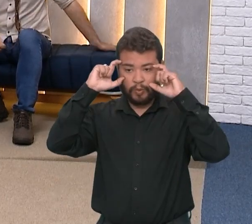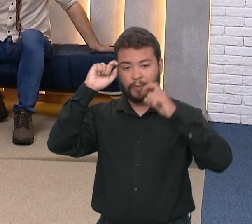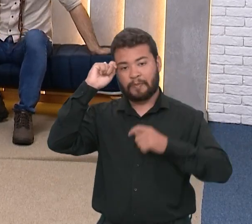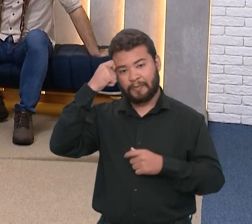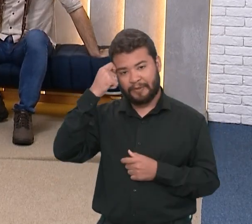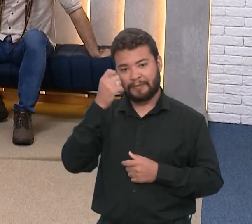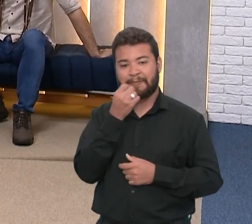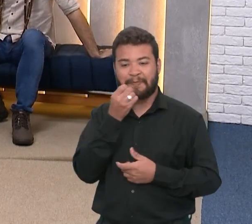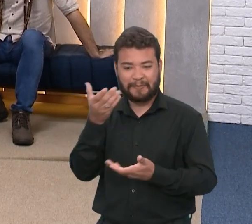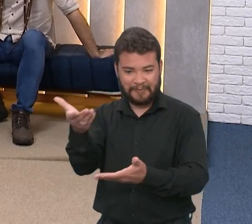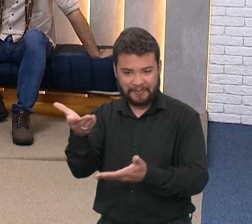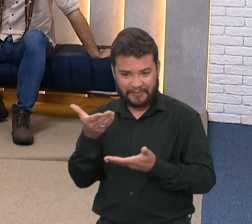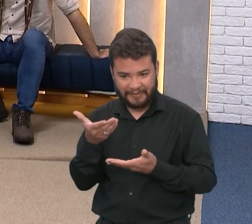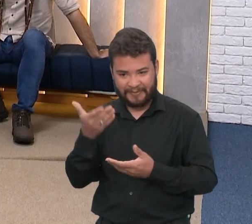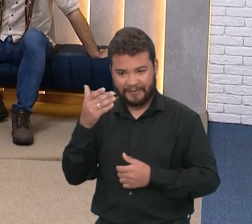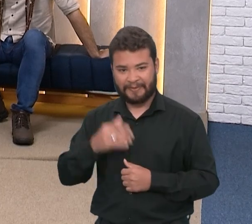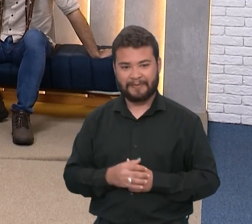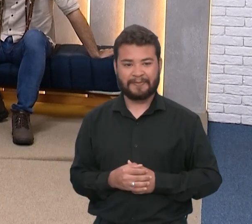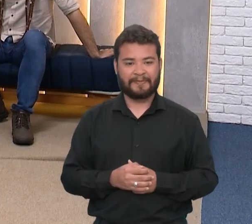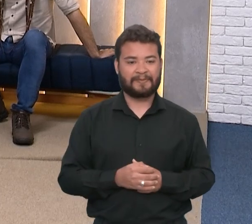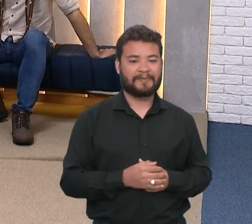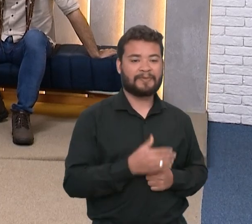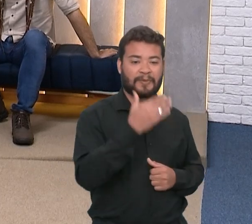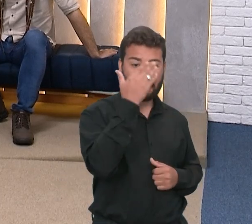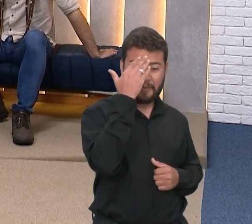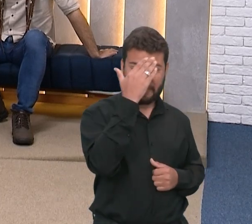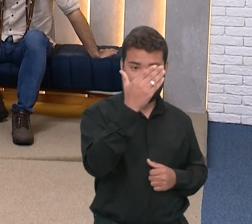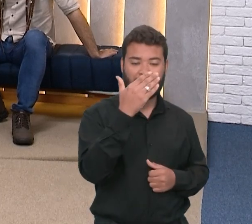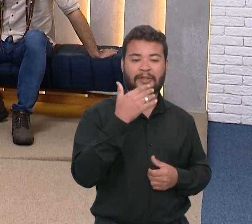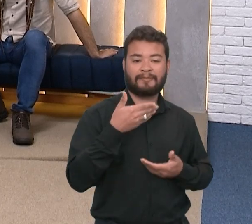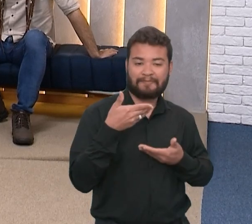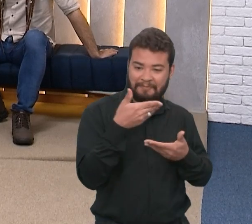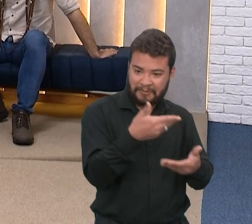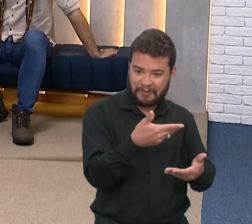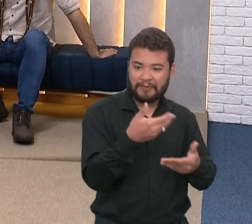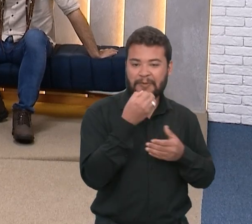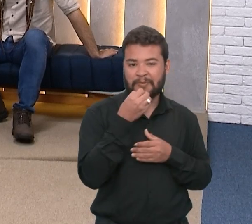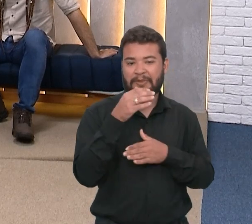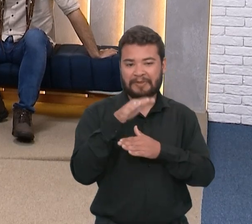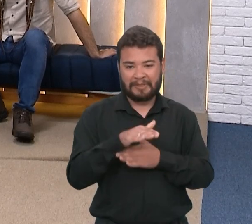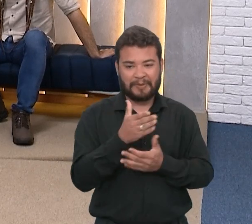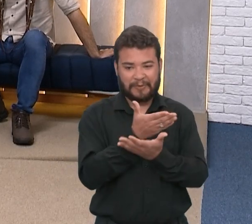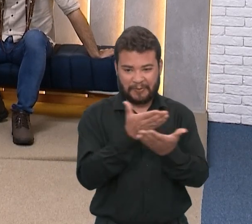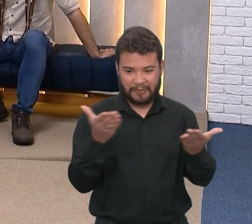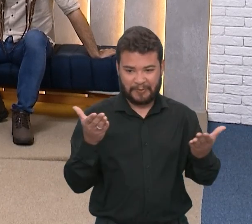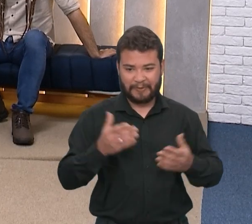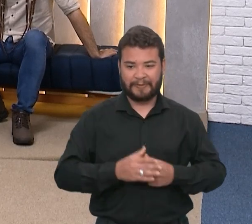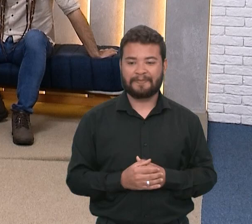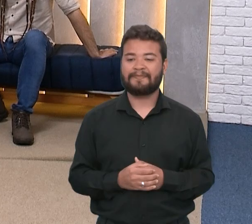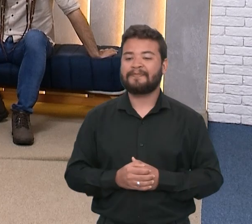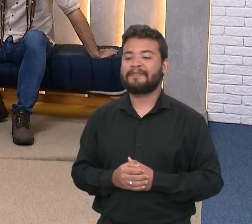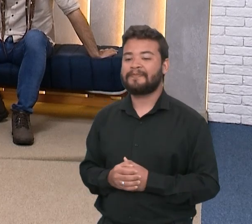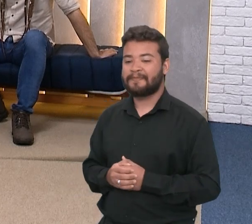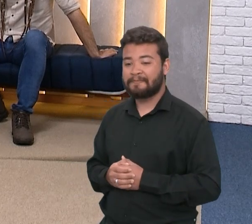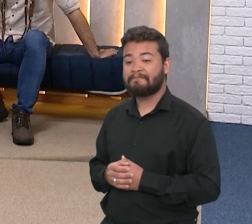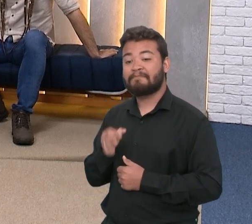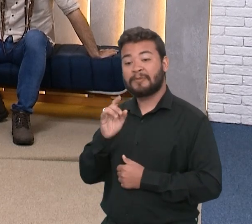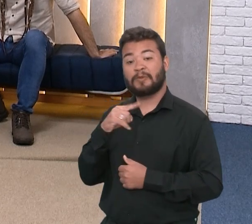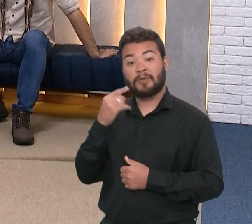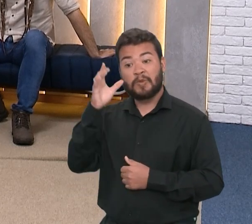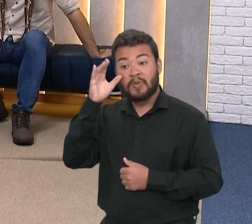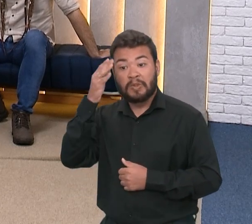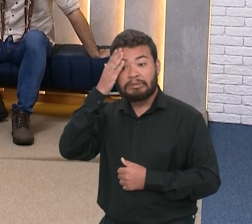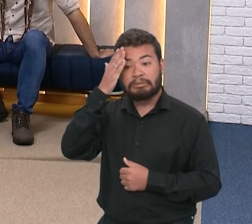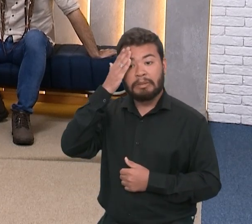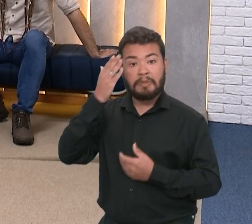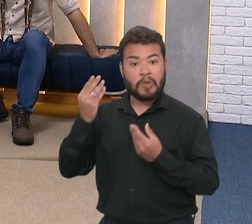Seja muito bem-vindo também. Cássio, boa tarde a você e boa tarde a todos que nos acompanham hoje. E a gente ficou curioso com essa história,